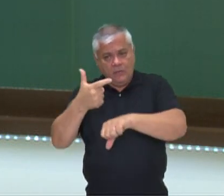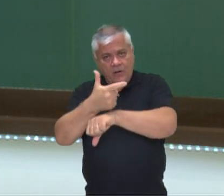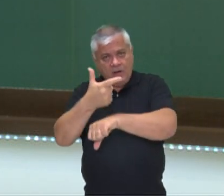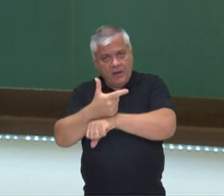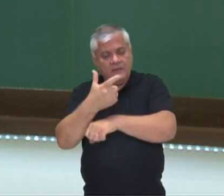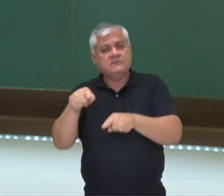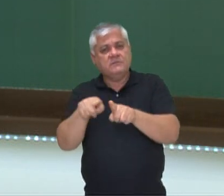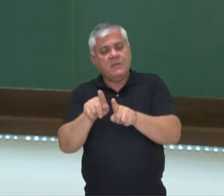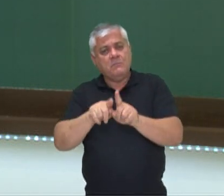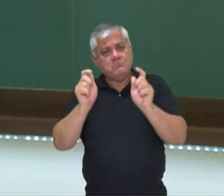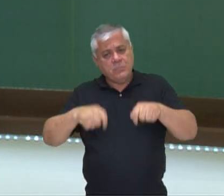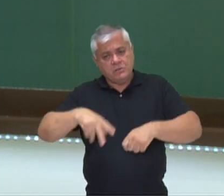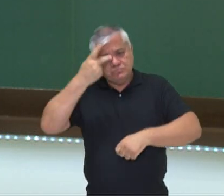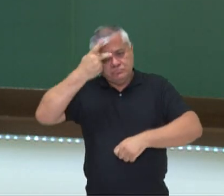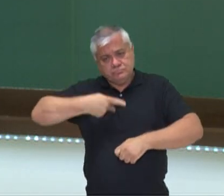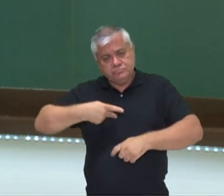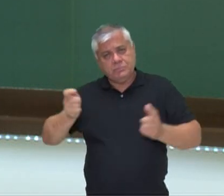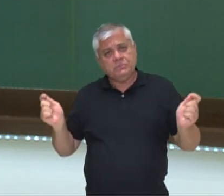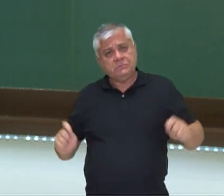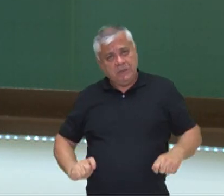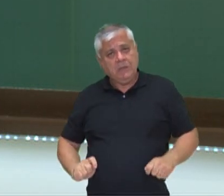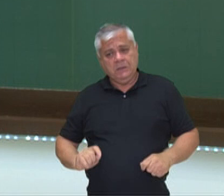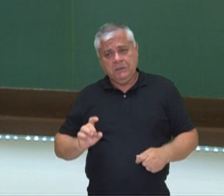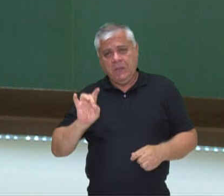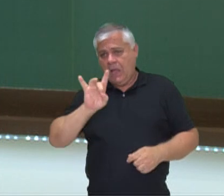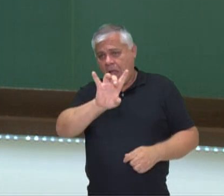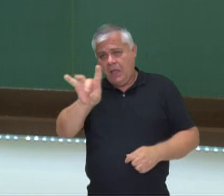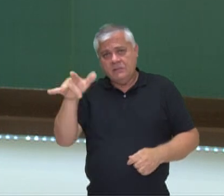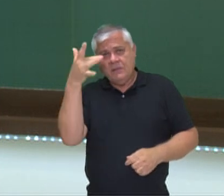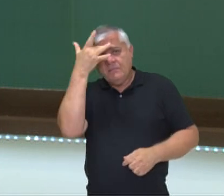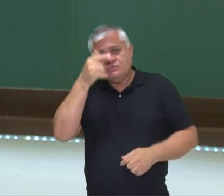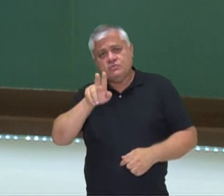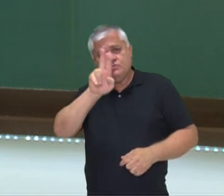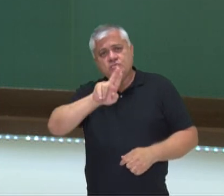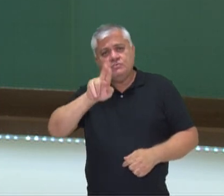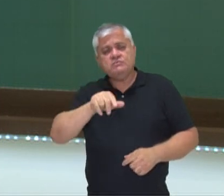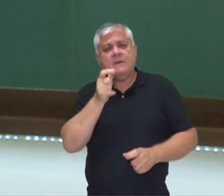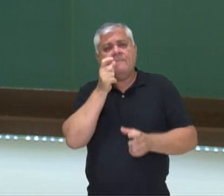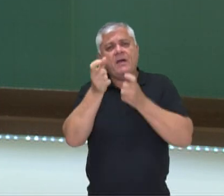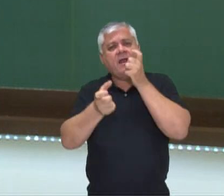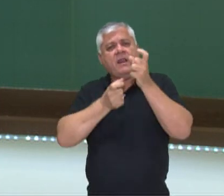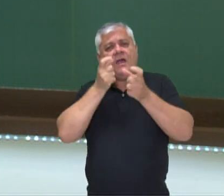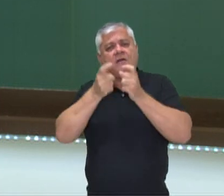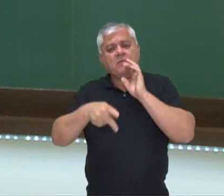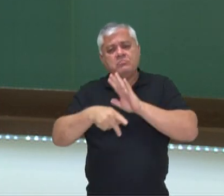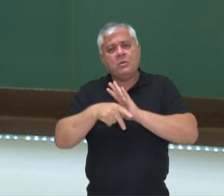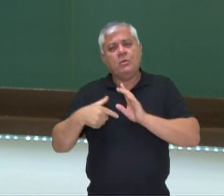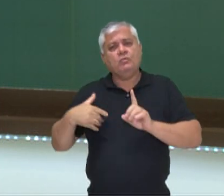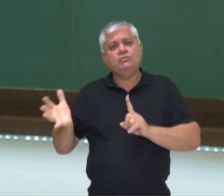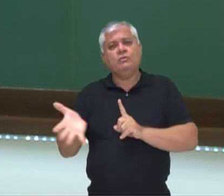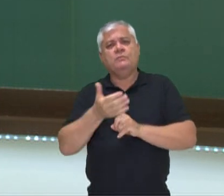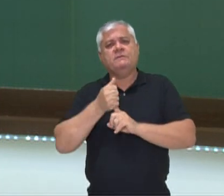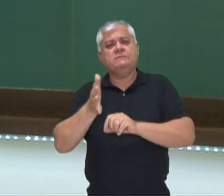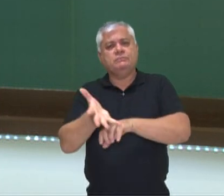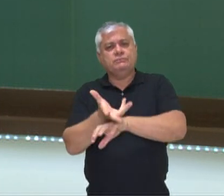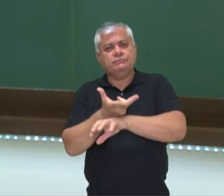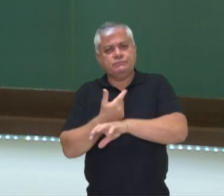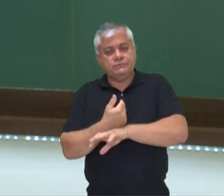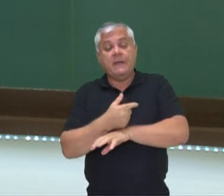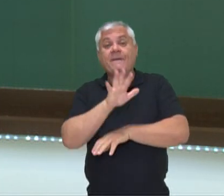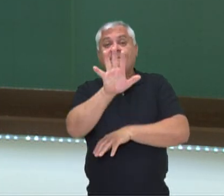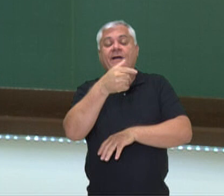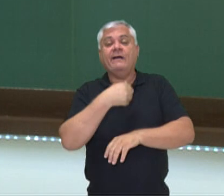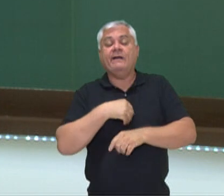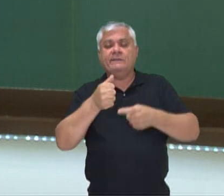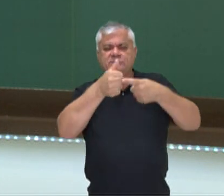ser pessoal. Cada pessoa tem seu léxico, ou seja, as palavras que ela domina. E aí o nosso